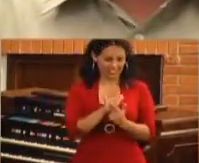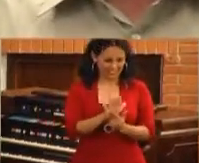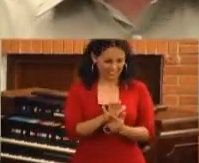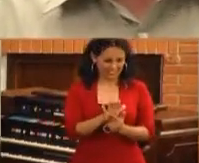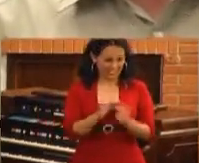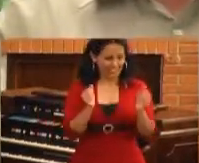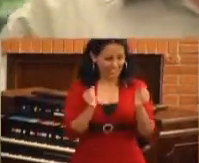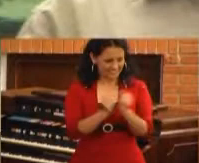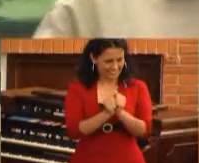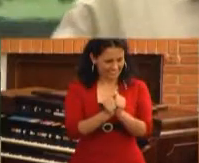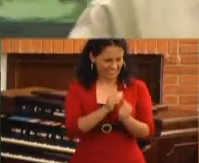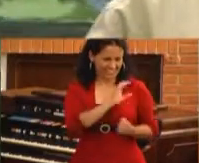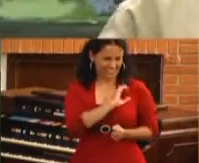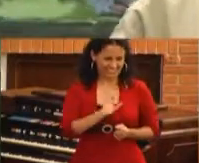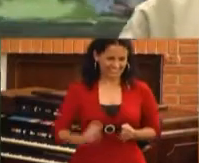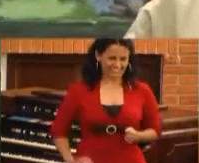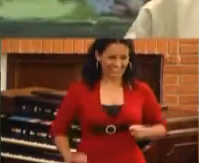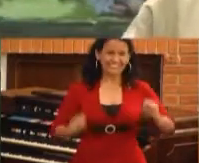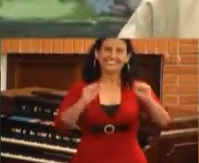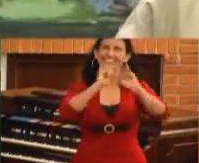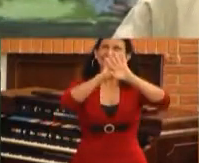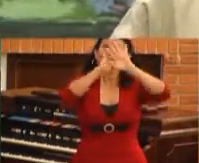Ele em glória.